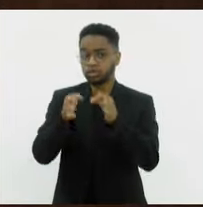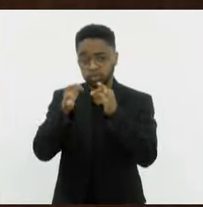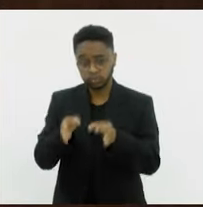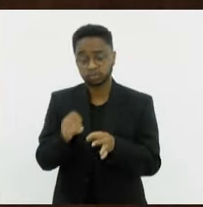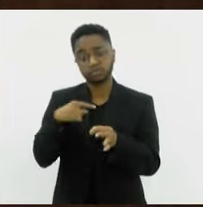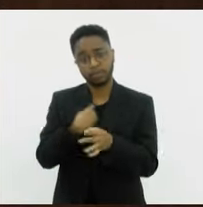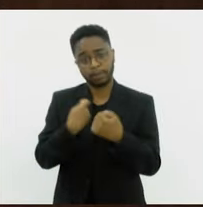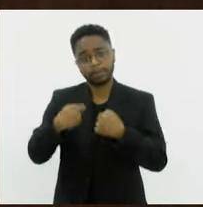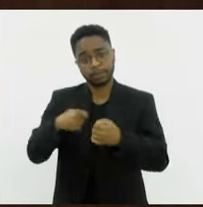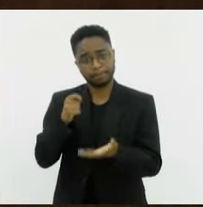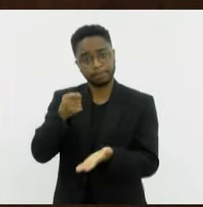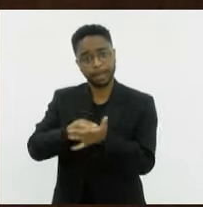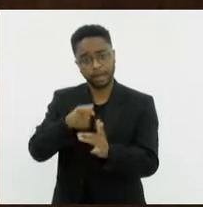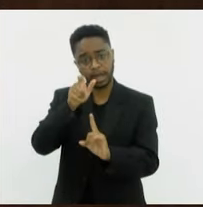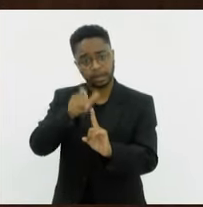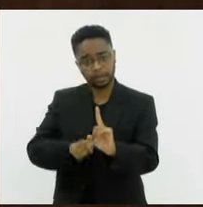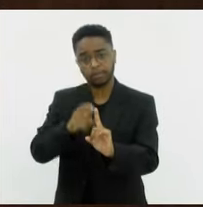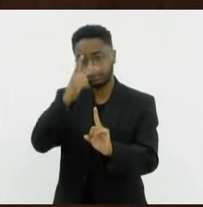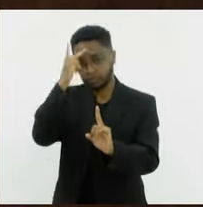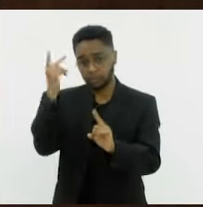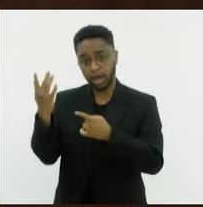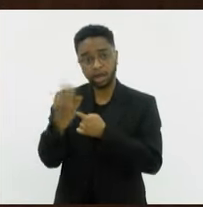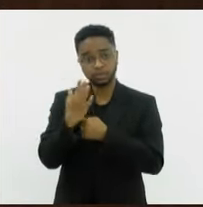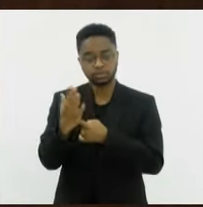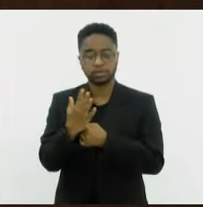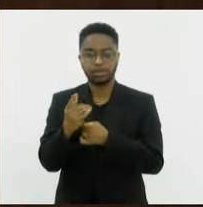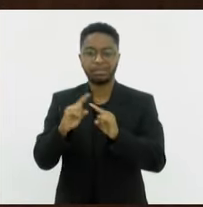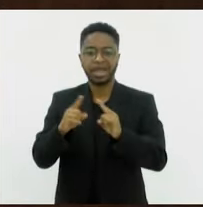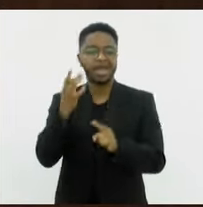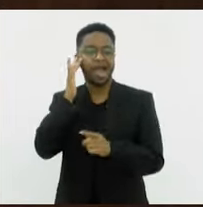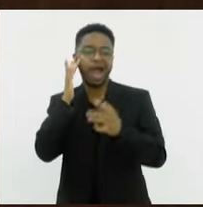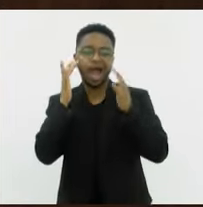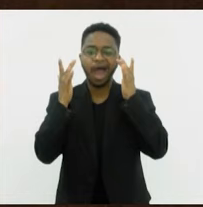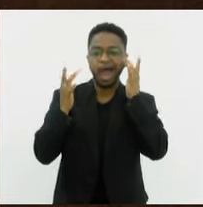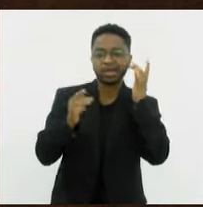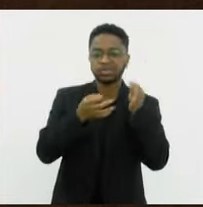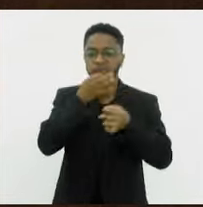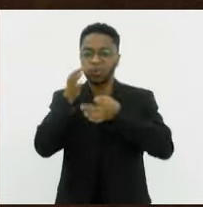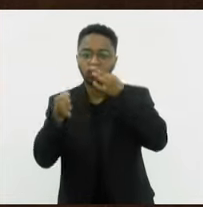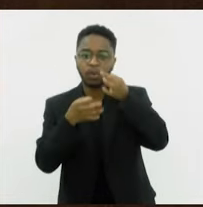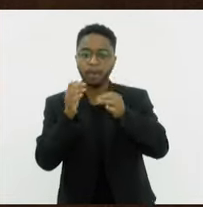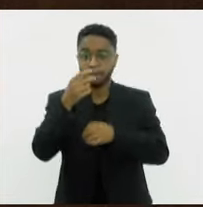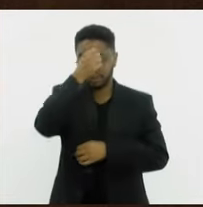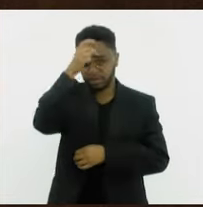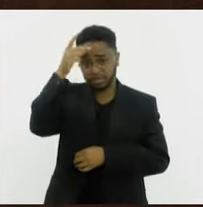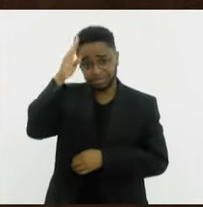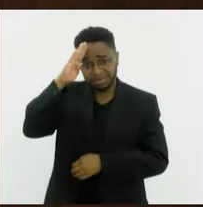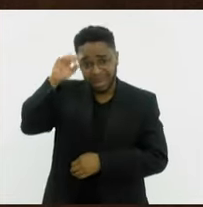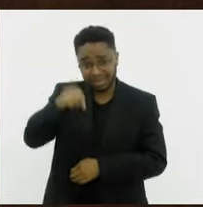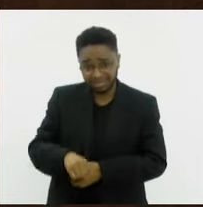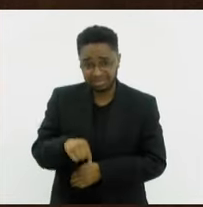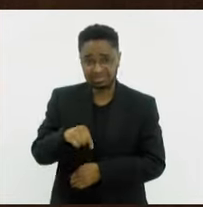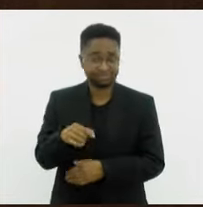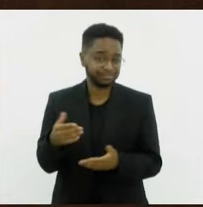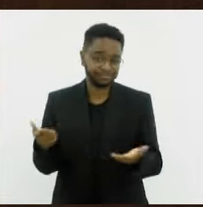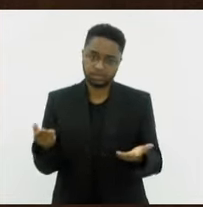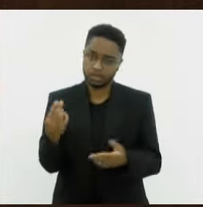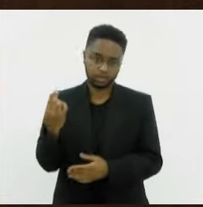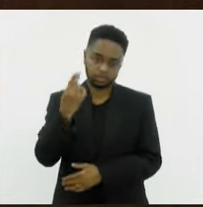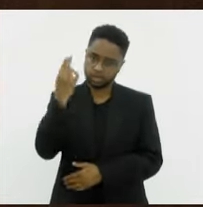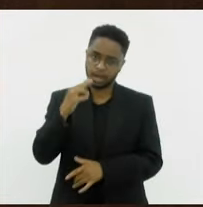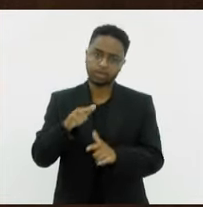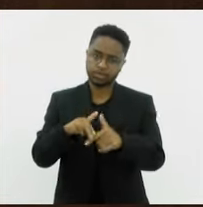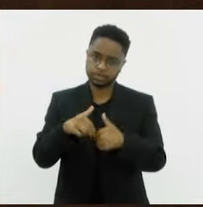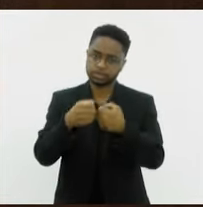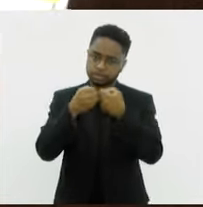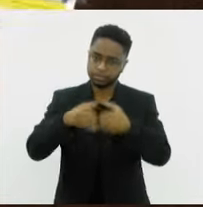pagar para uma pessoa ajudar. Agora, o achismo dos prefeitos, principalmente aqui no Rio de Janeiro, é que está